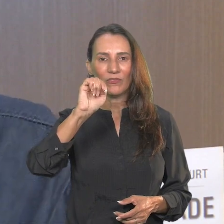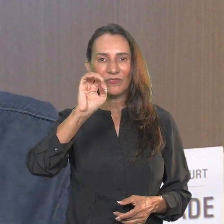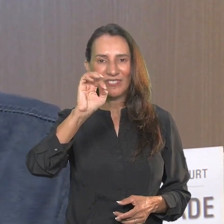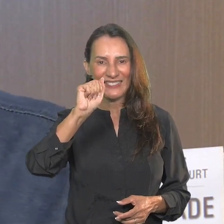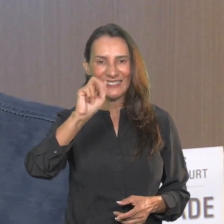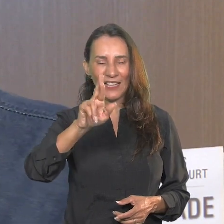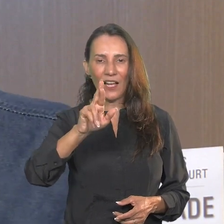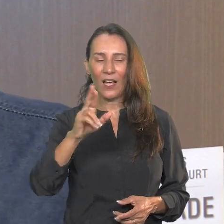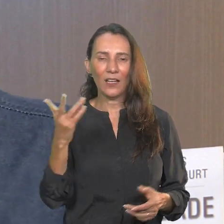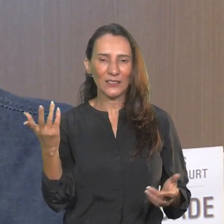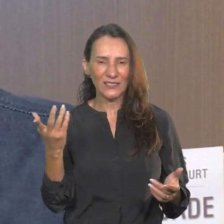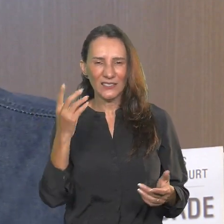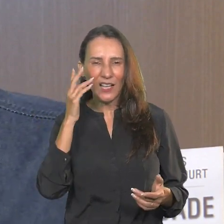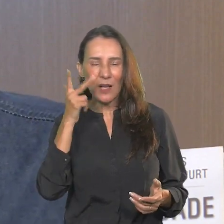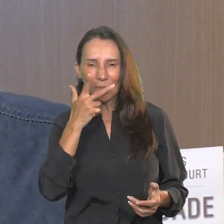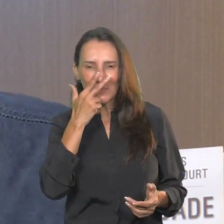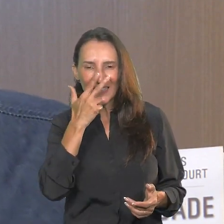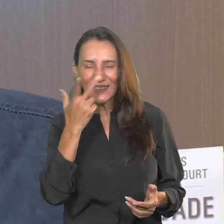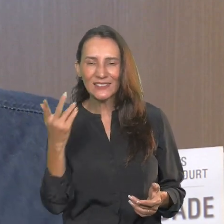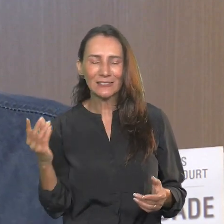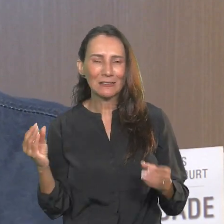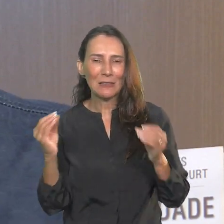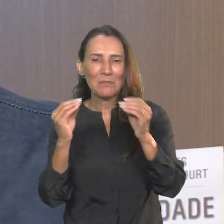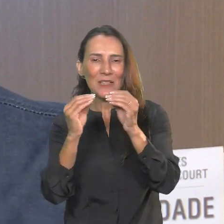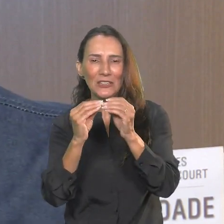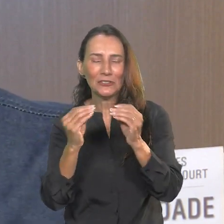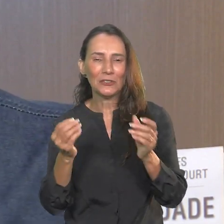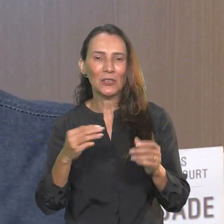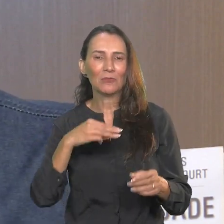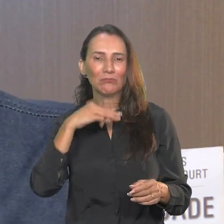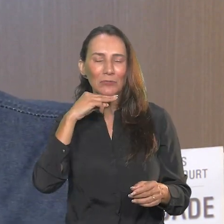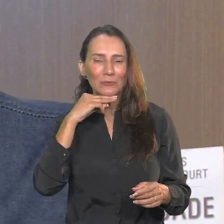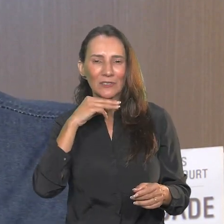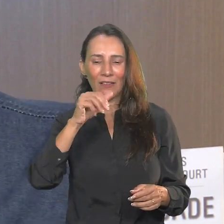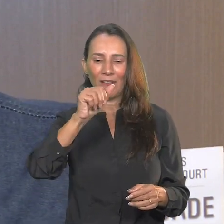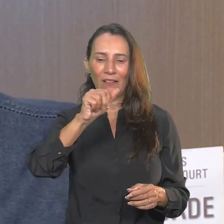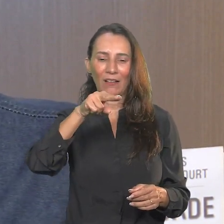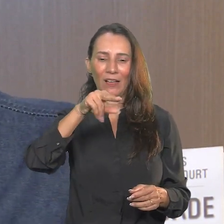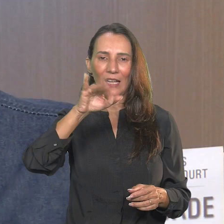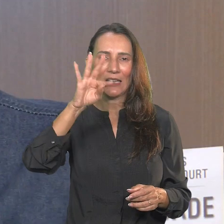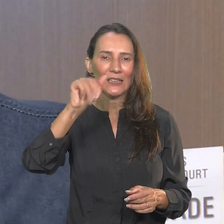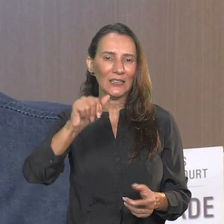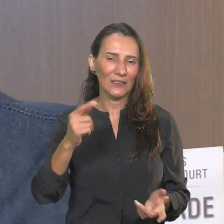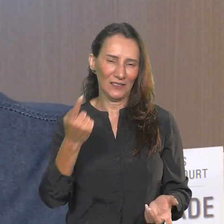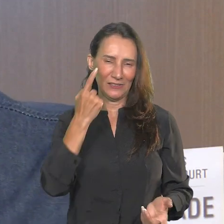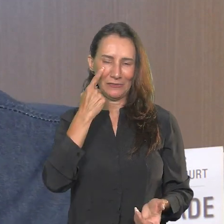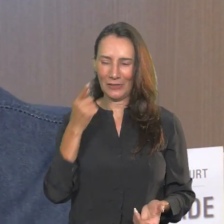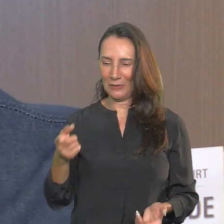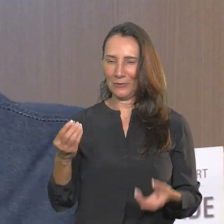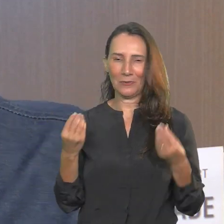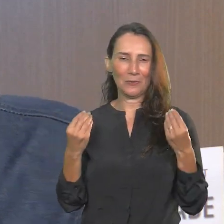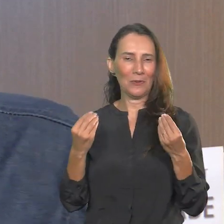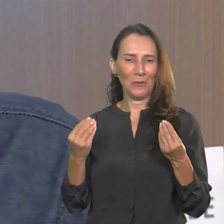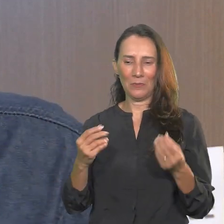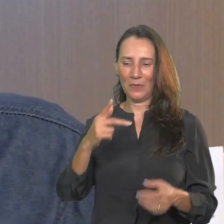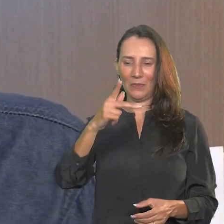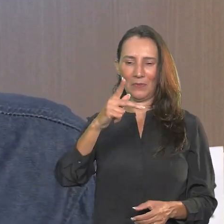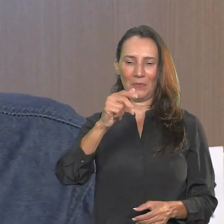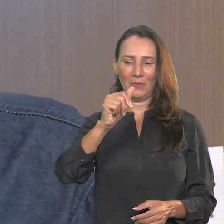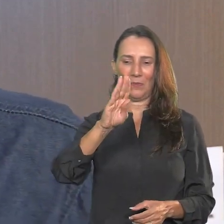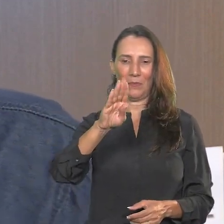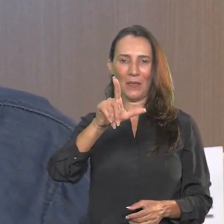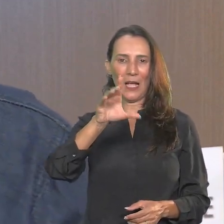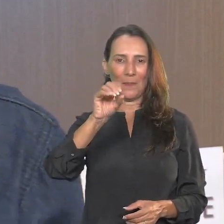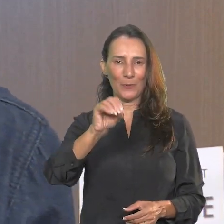te falar, perverte uma geração, esse tal de Pablo Vittar aí, que faça aí misericórdia. Não sei